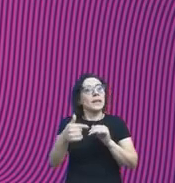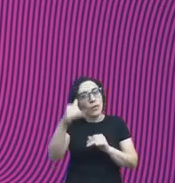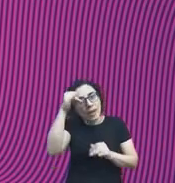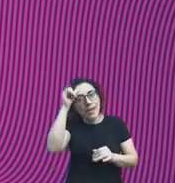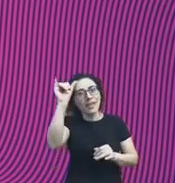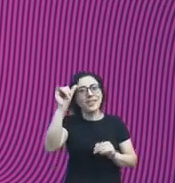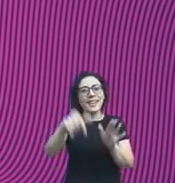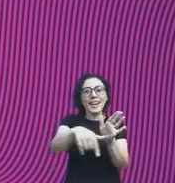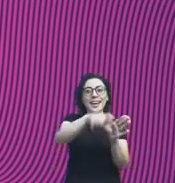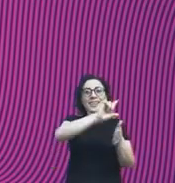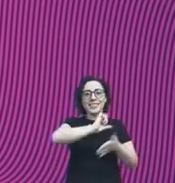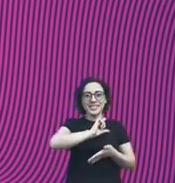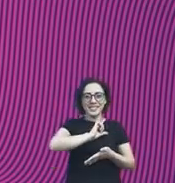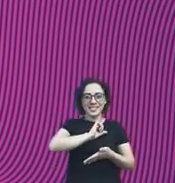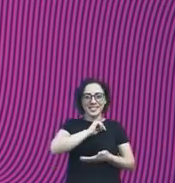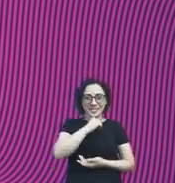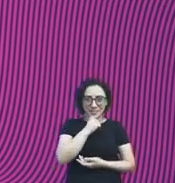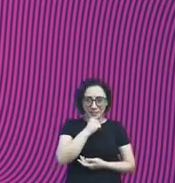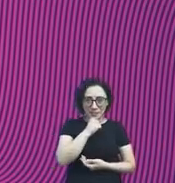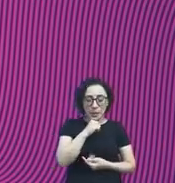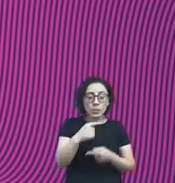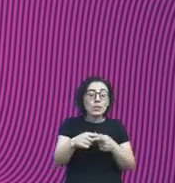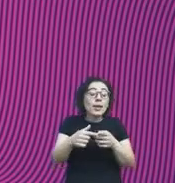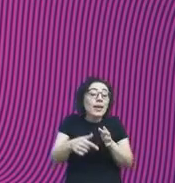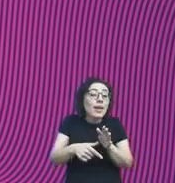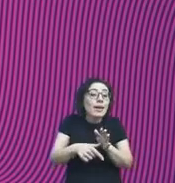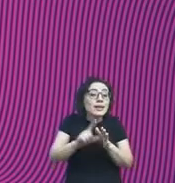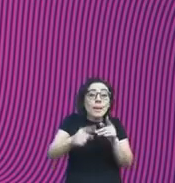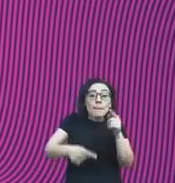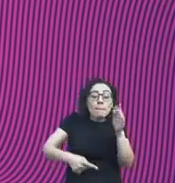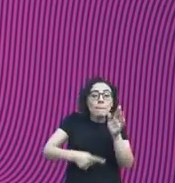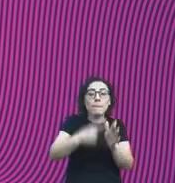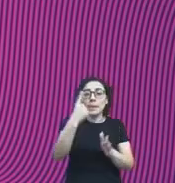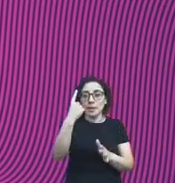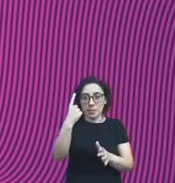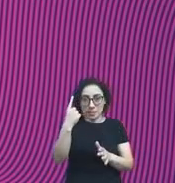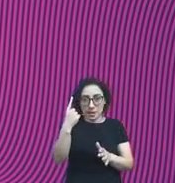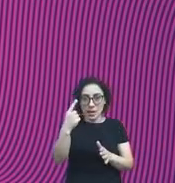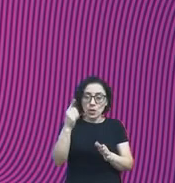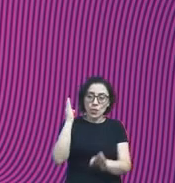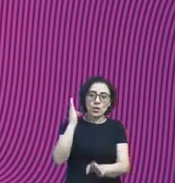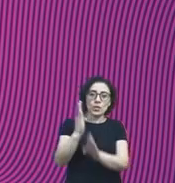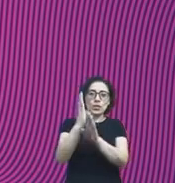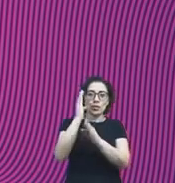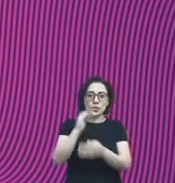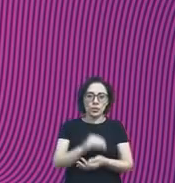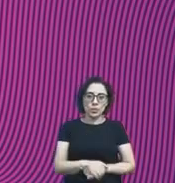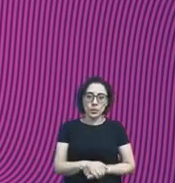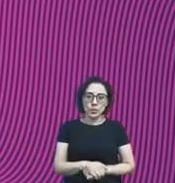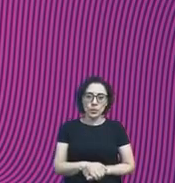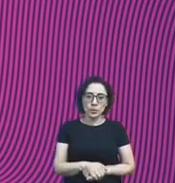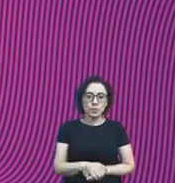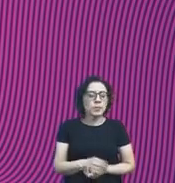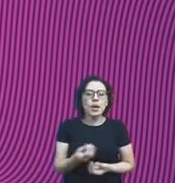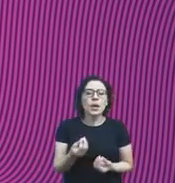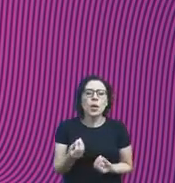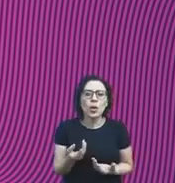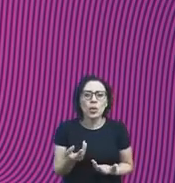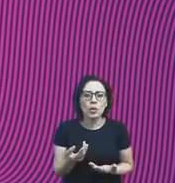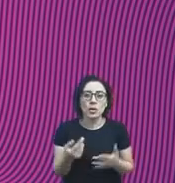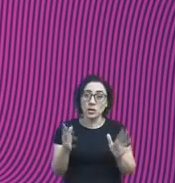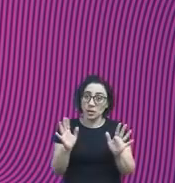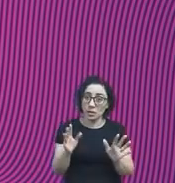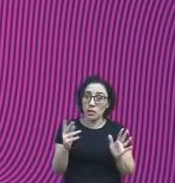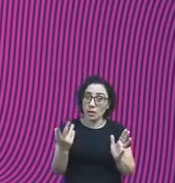Porque a atenção primária exigiria das fontes pagadoras, dos hospitais,